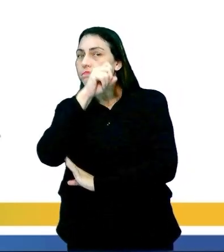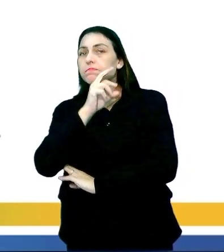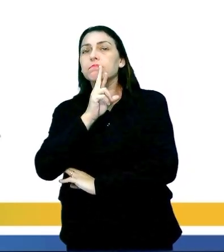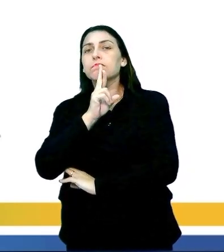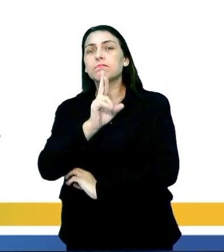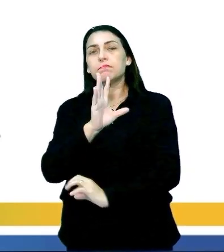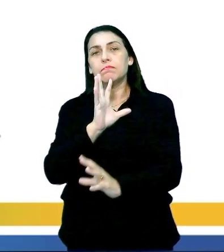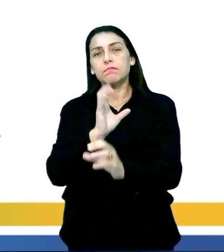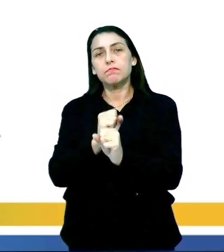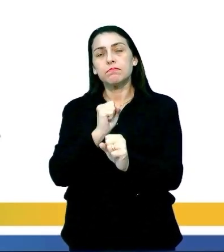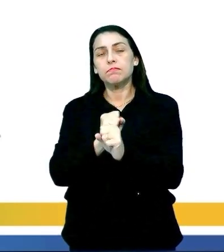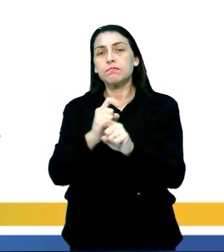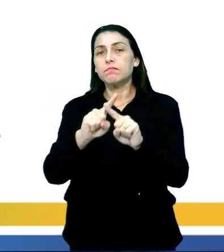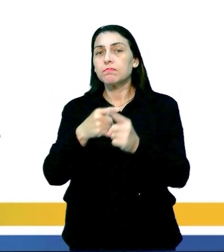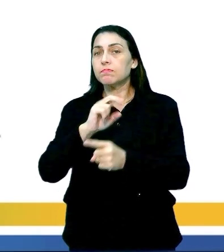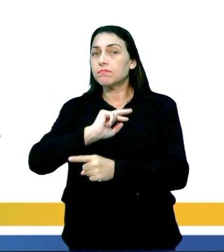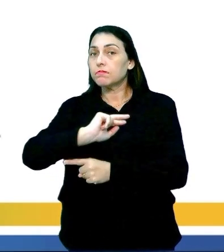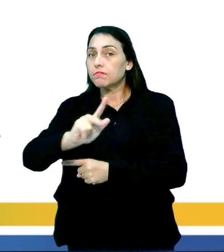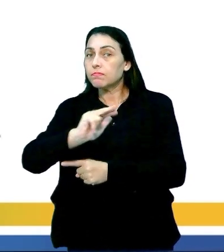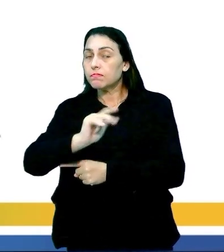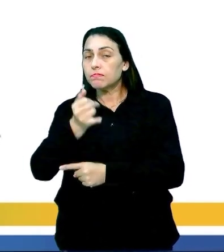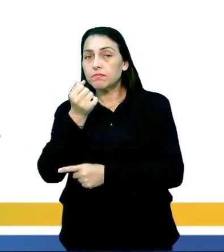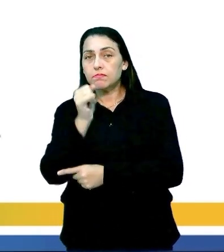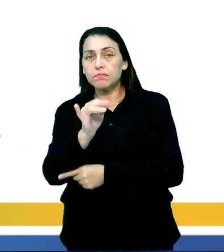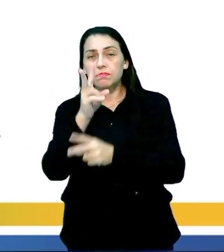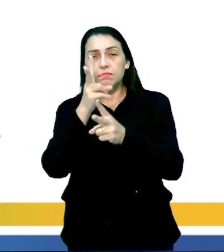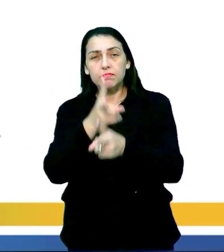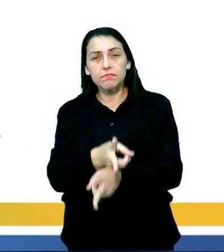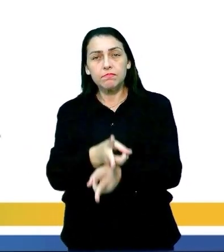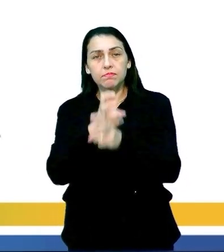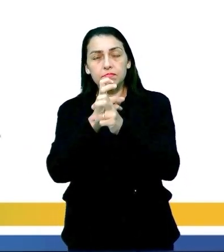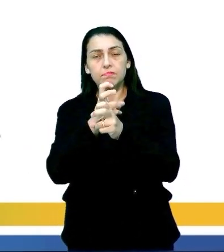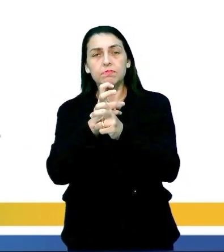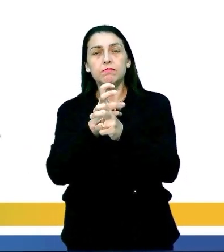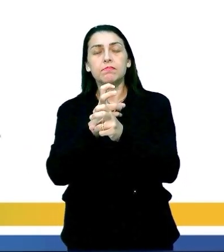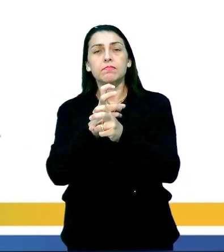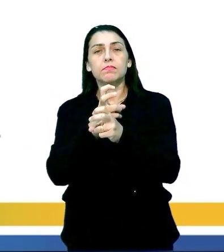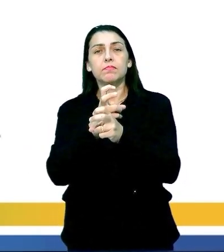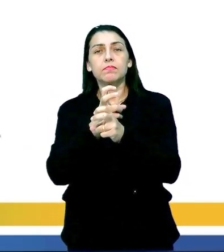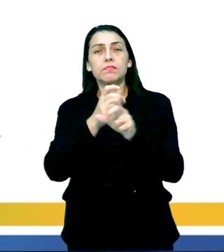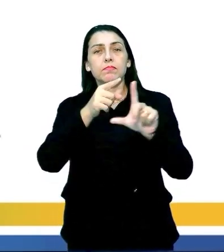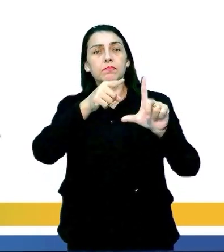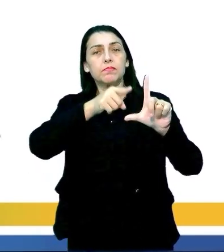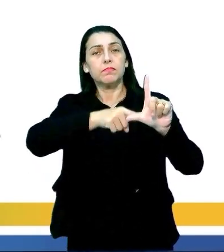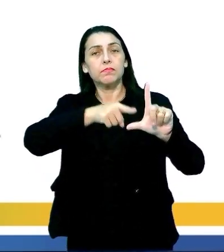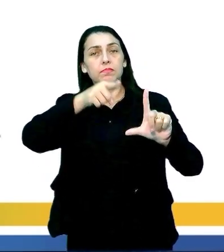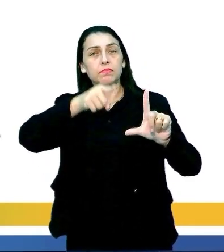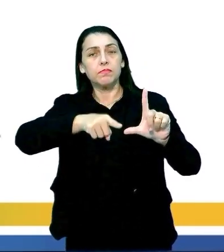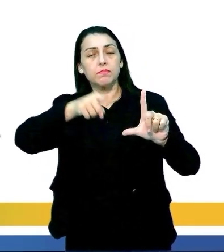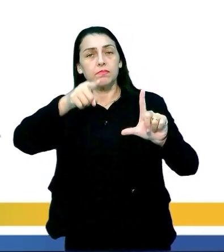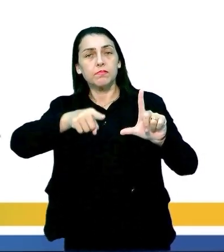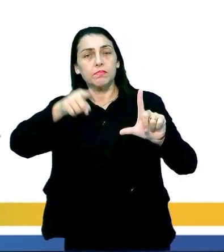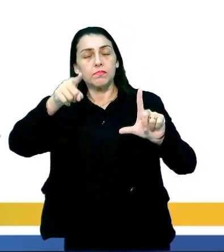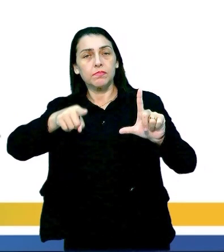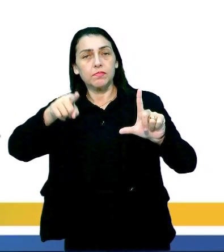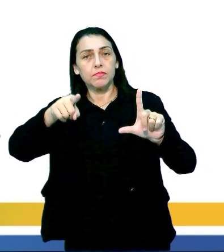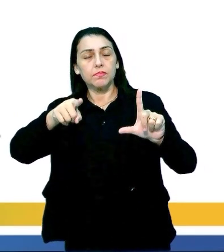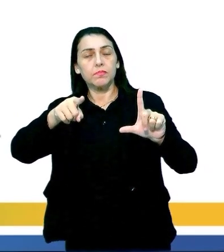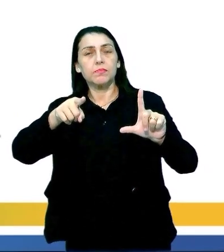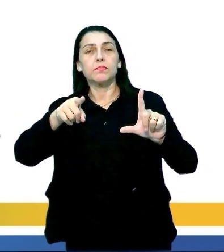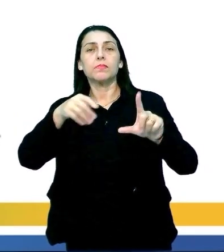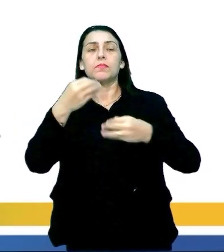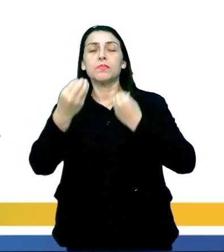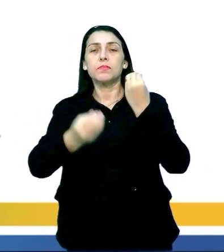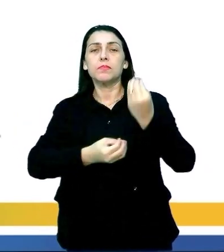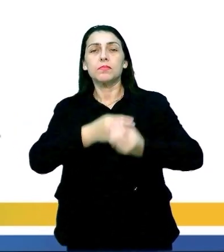resolver. Mas não. Se você observar bem, o gráfico, tanto o gráfico como